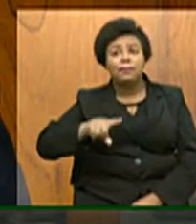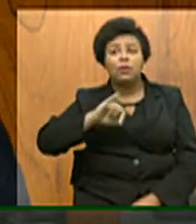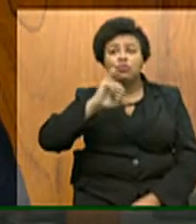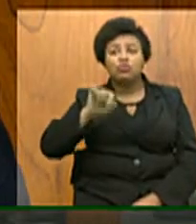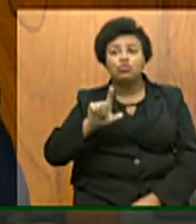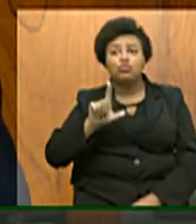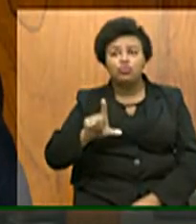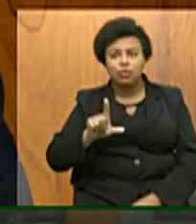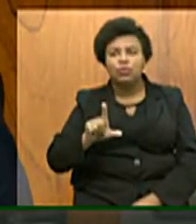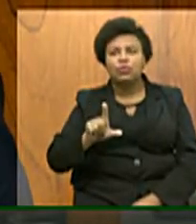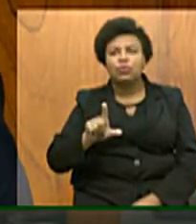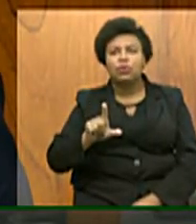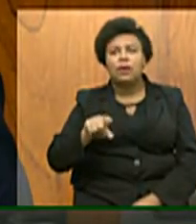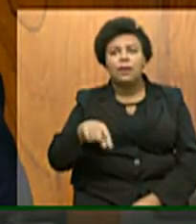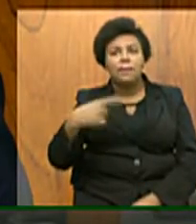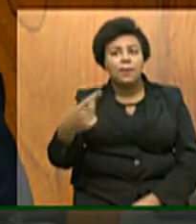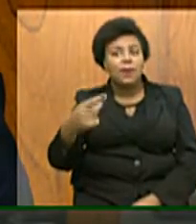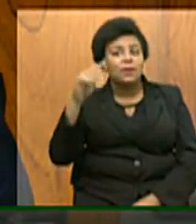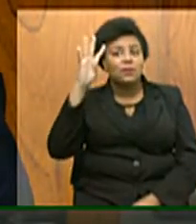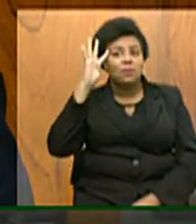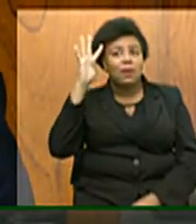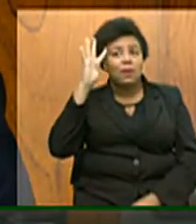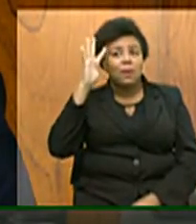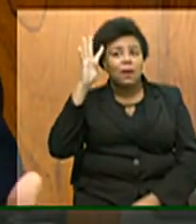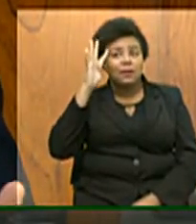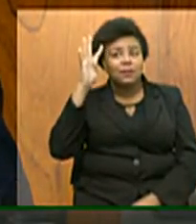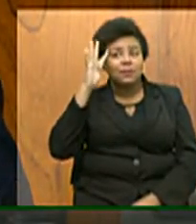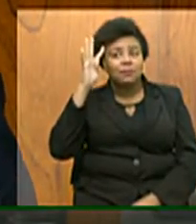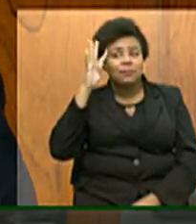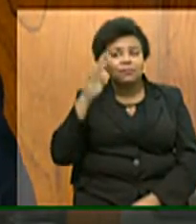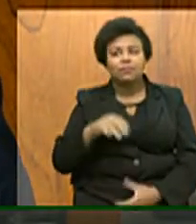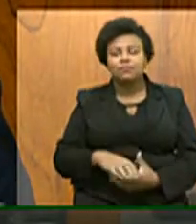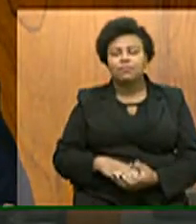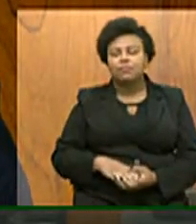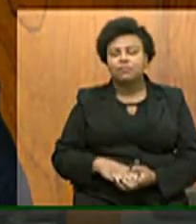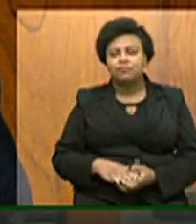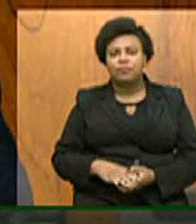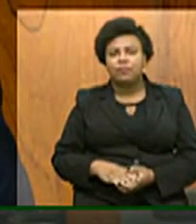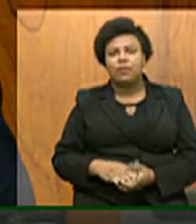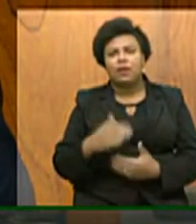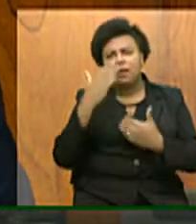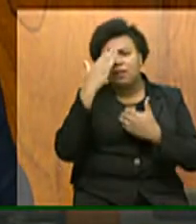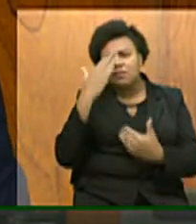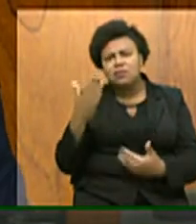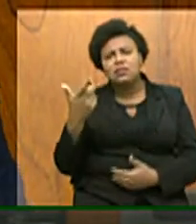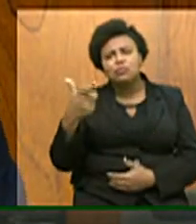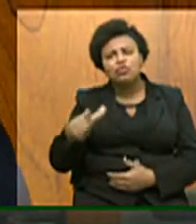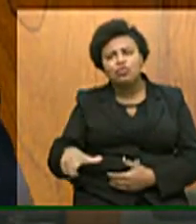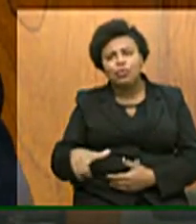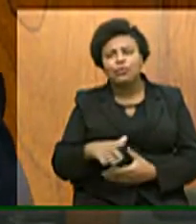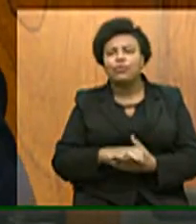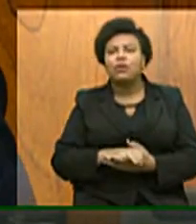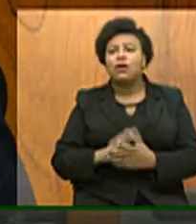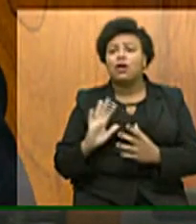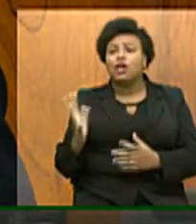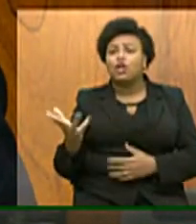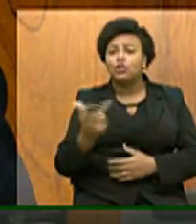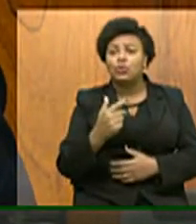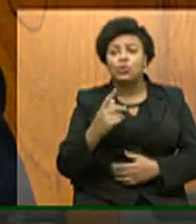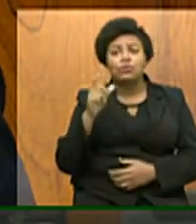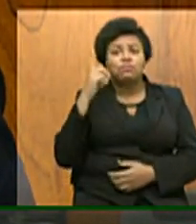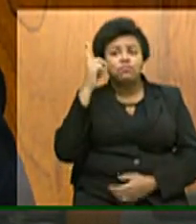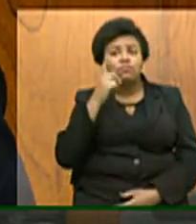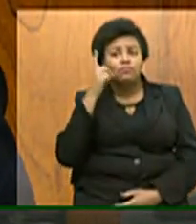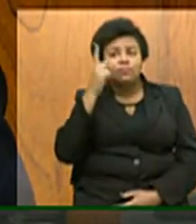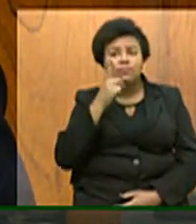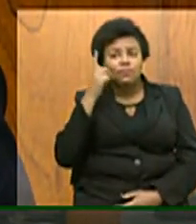corrente, na próxima quarta-feira da semana que vem, agradecendo mais uma vez a todos os